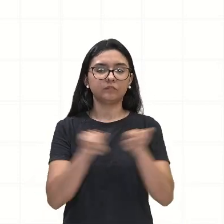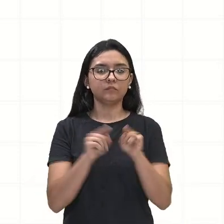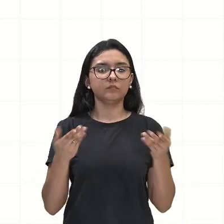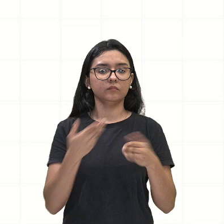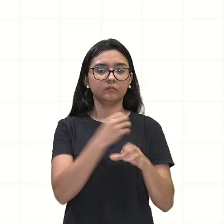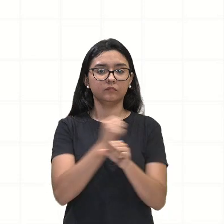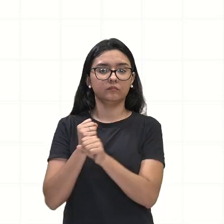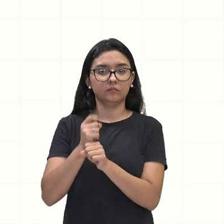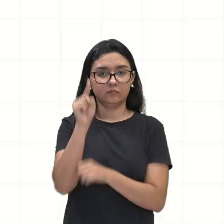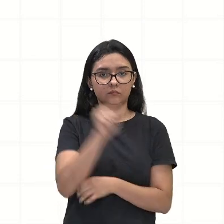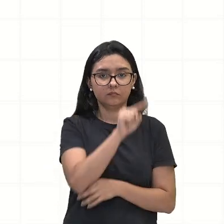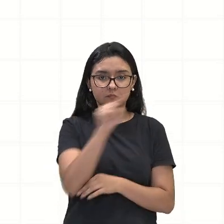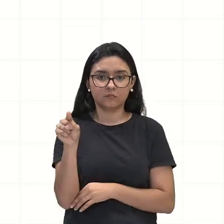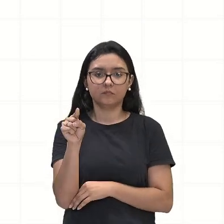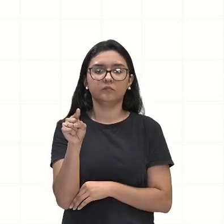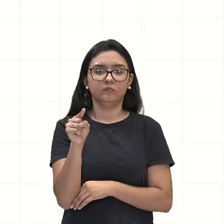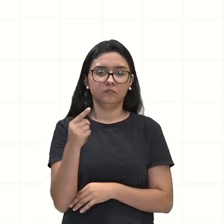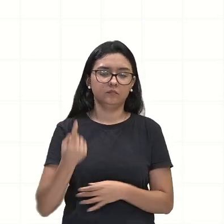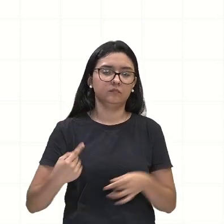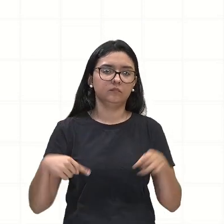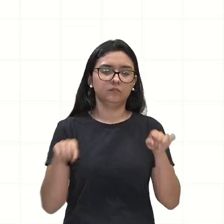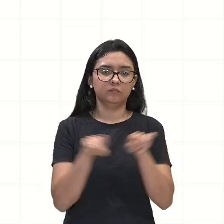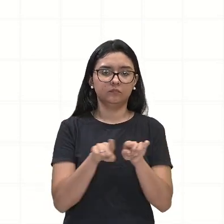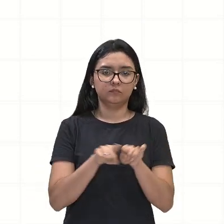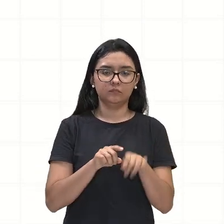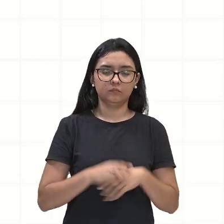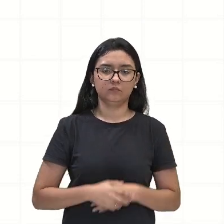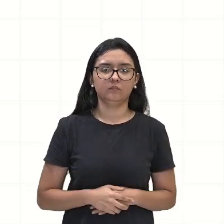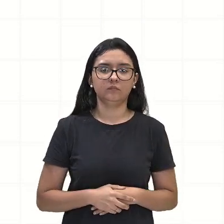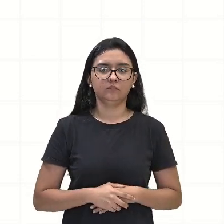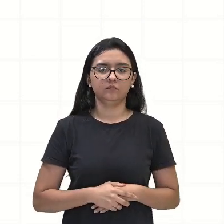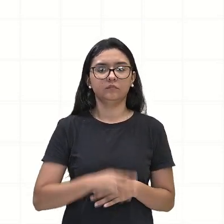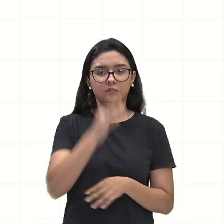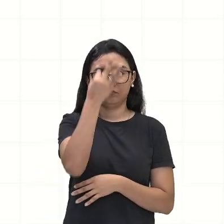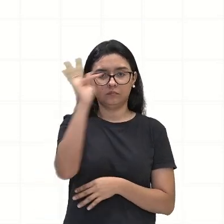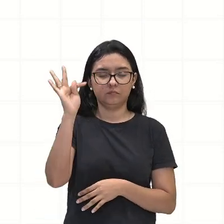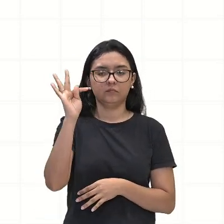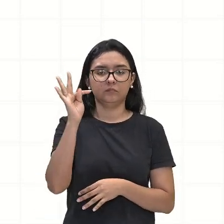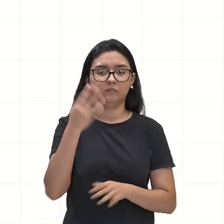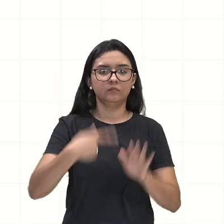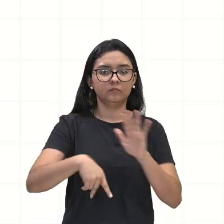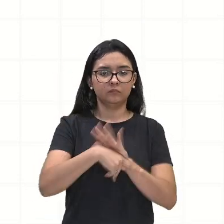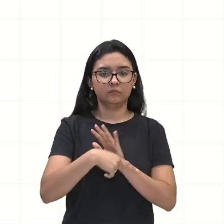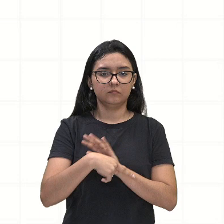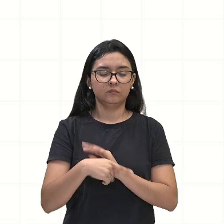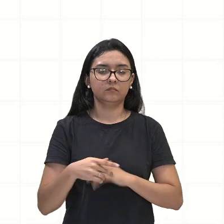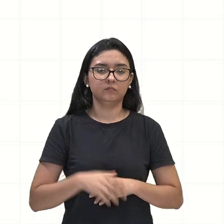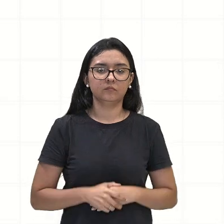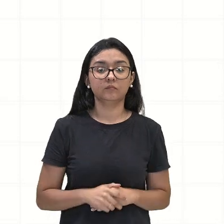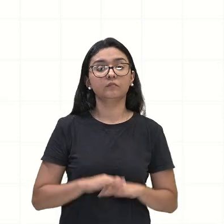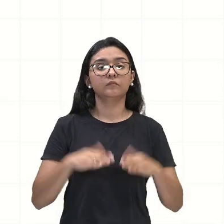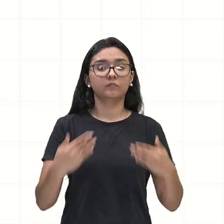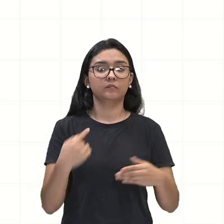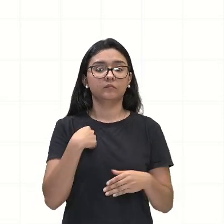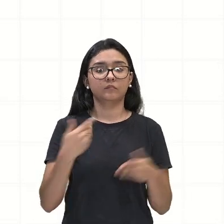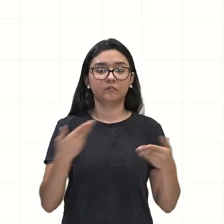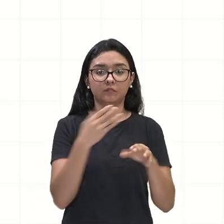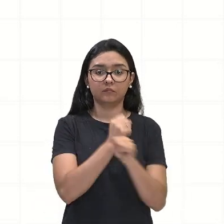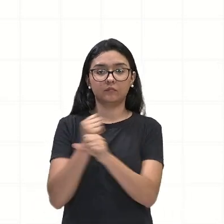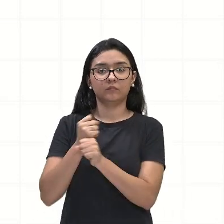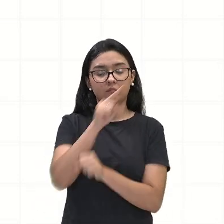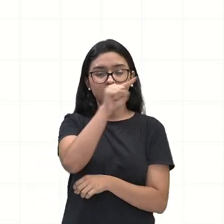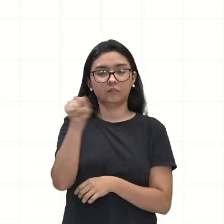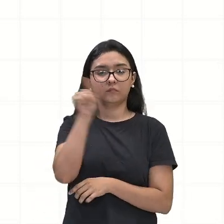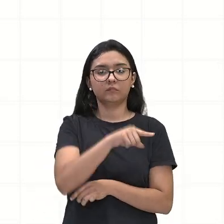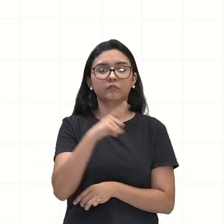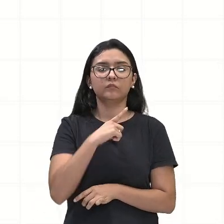extremos, né? São proporcionais, então vale o teorema fundamental das proporções. Então, fazendo o produto do meio pelos extremos, eu vou